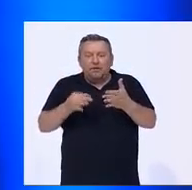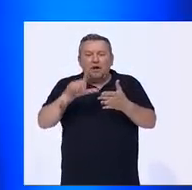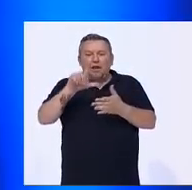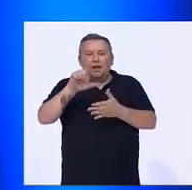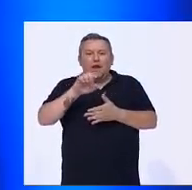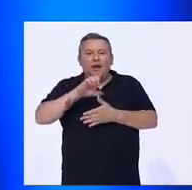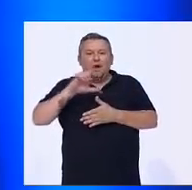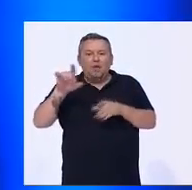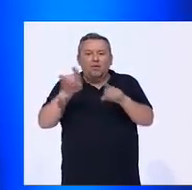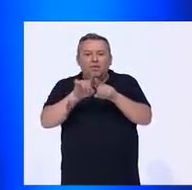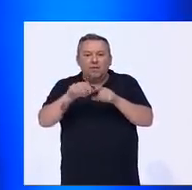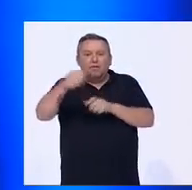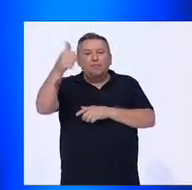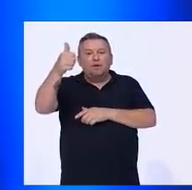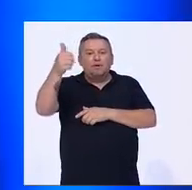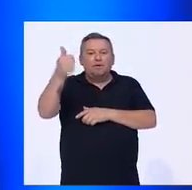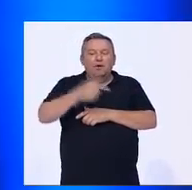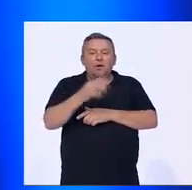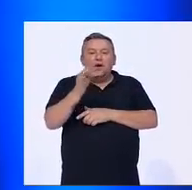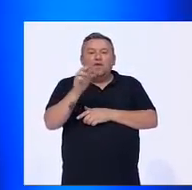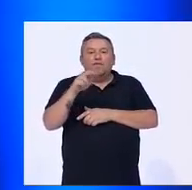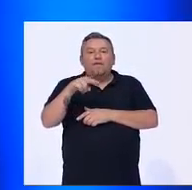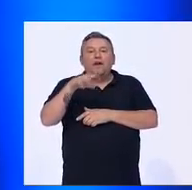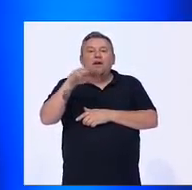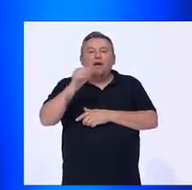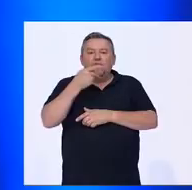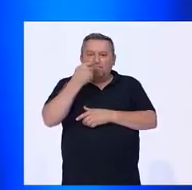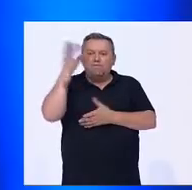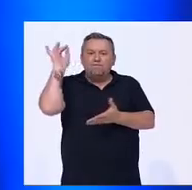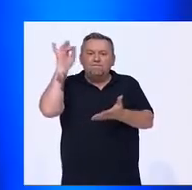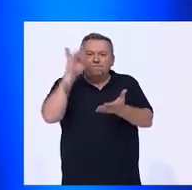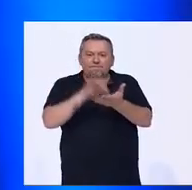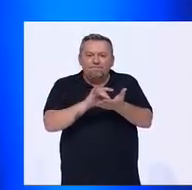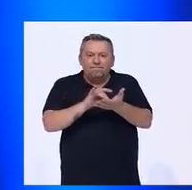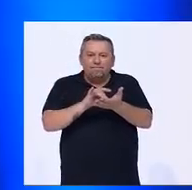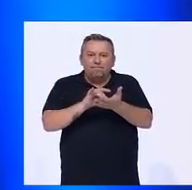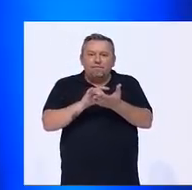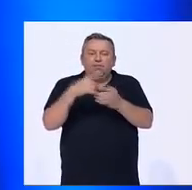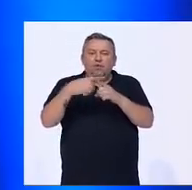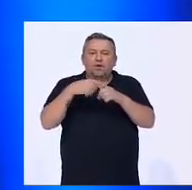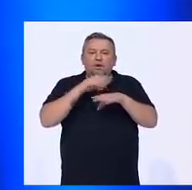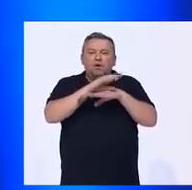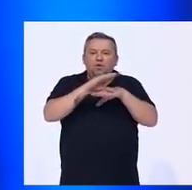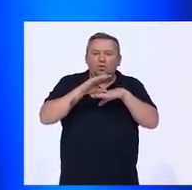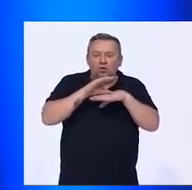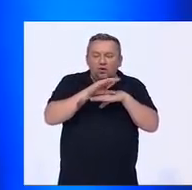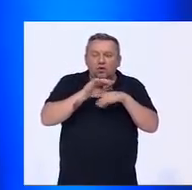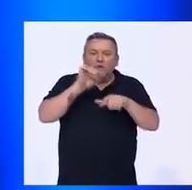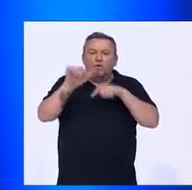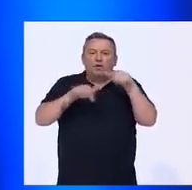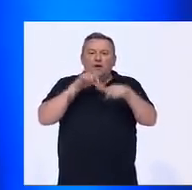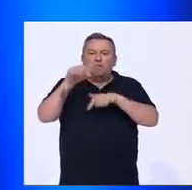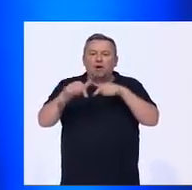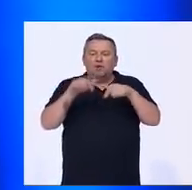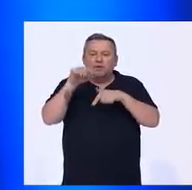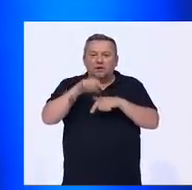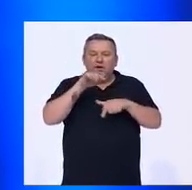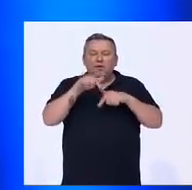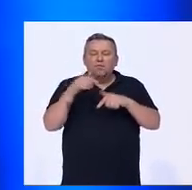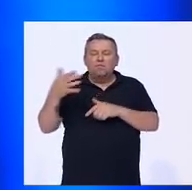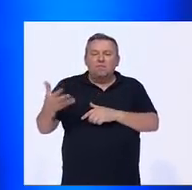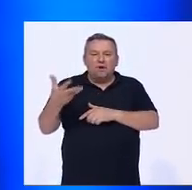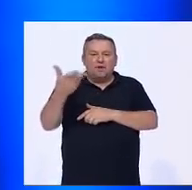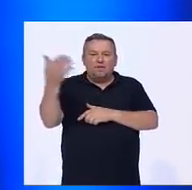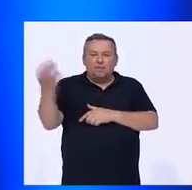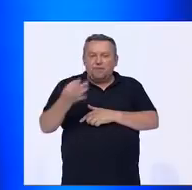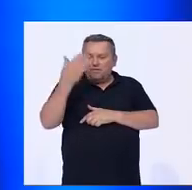primeiro lugar e a franqueza como responsabilidade pelo que determina a Constituição no exercício desta função tão honrosa, no